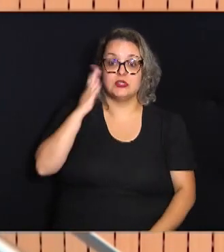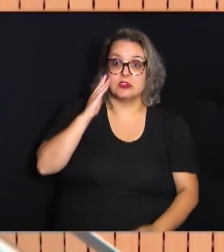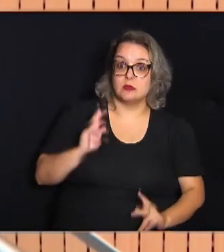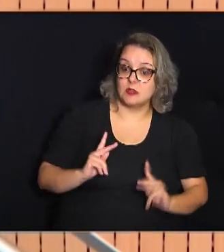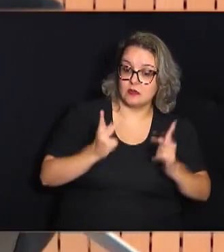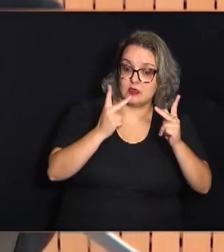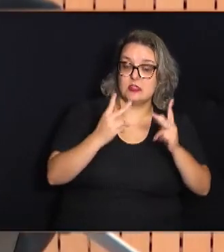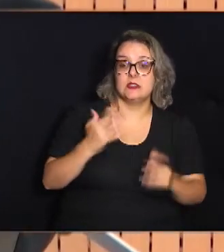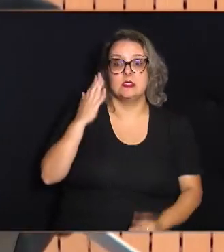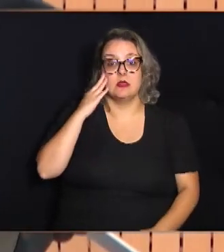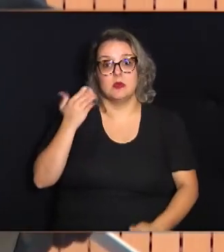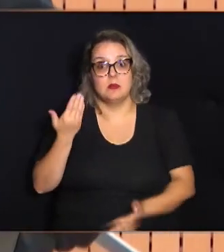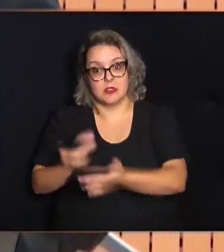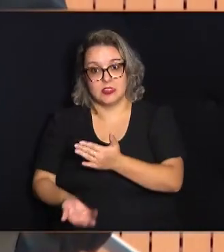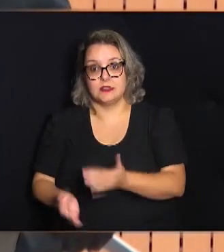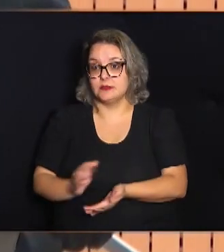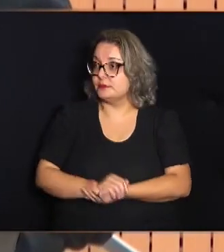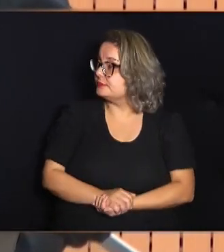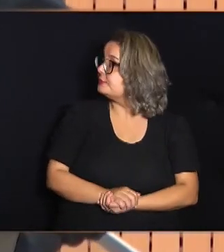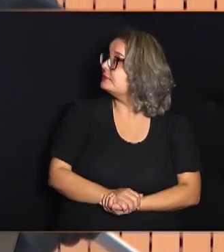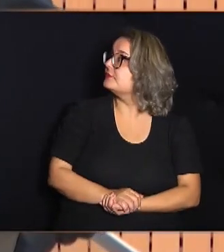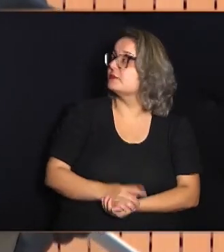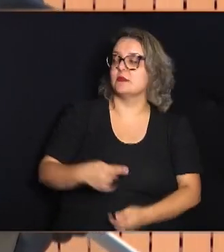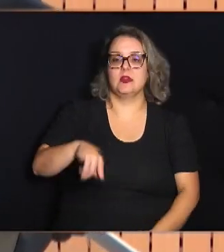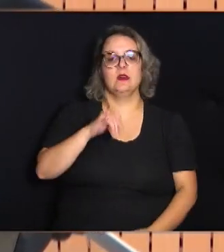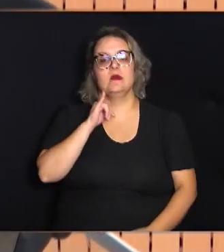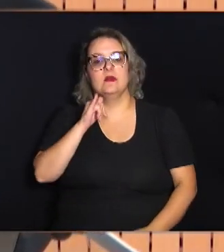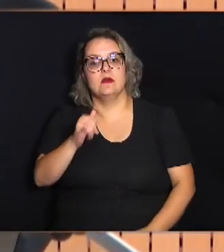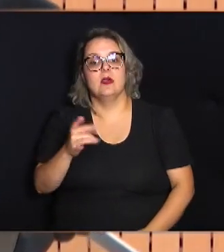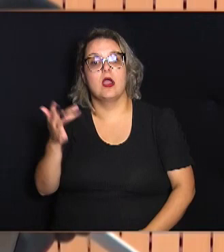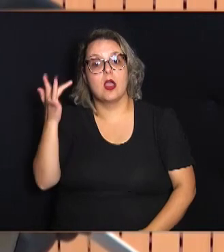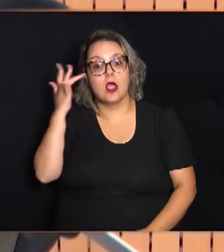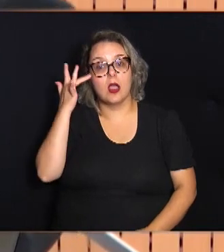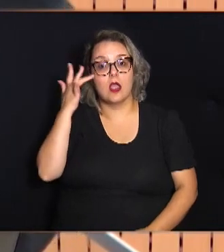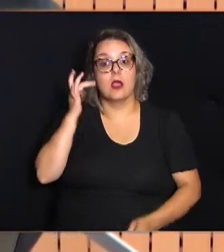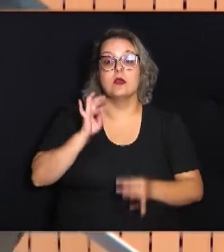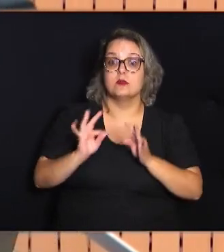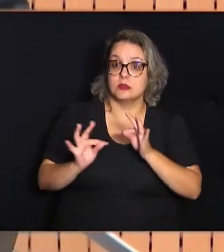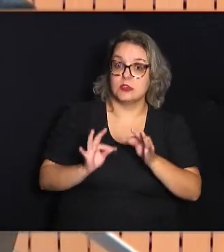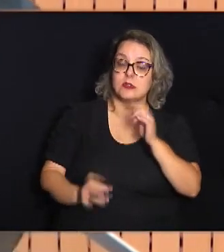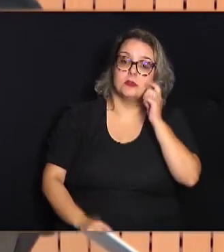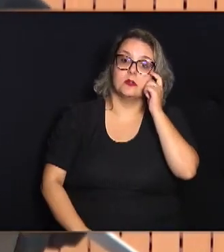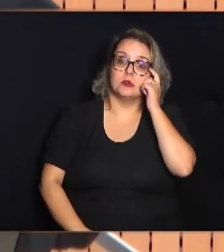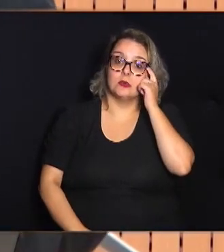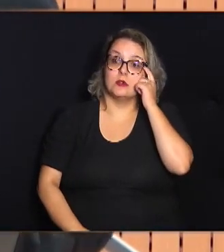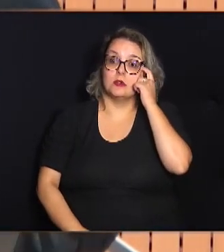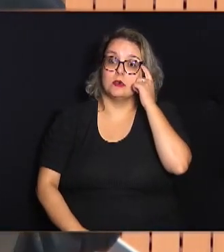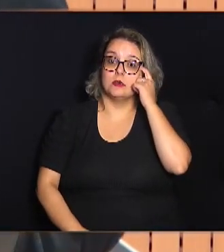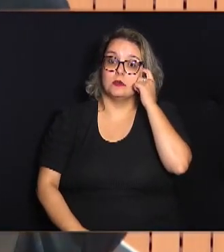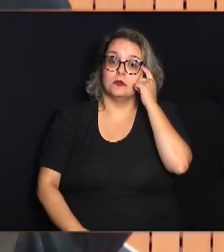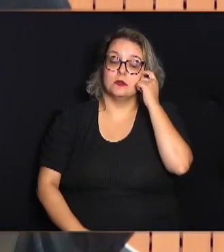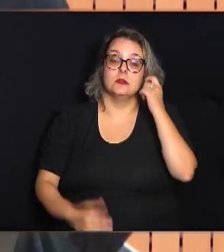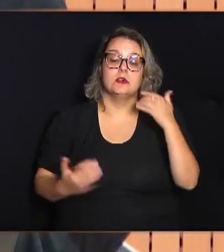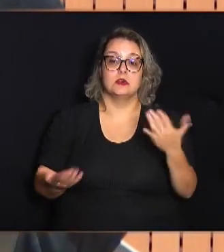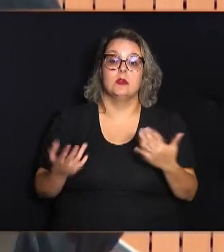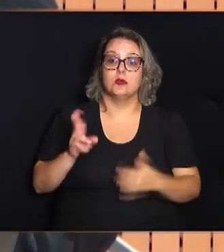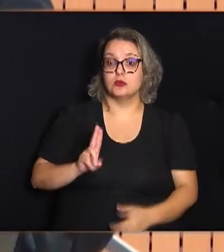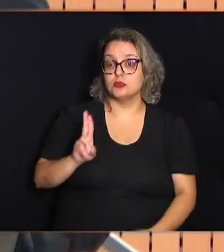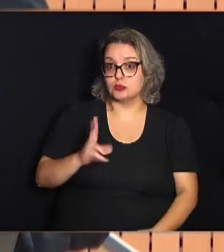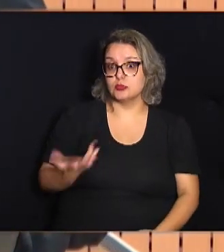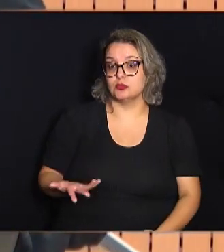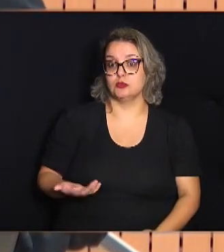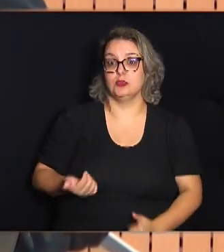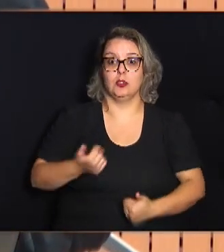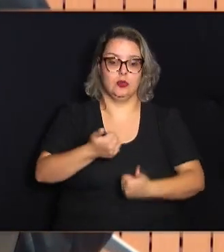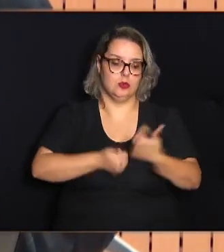saber perder. E vocês veem eu falar muito de maturidade técnica, né? Então eu uso o